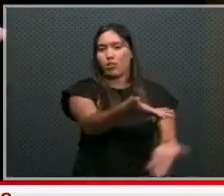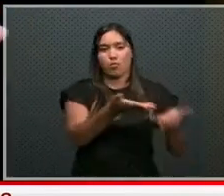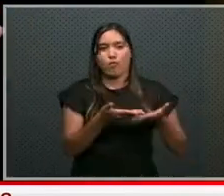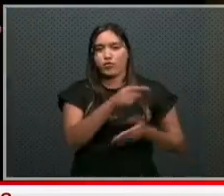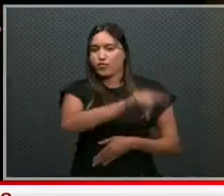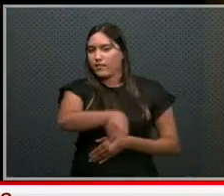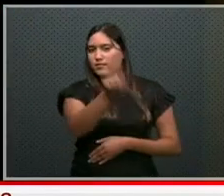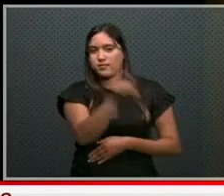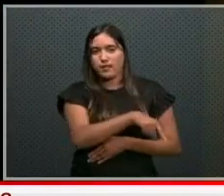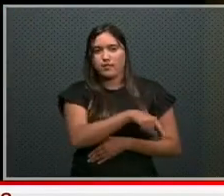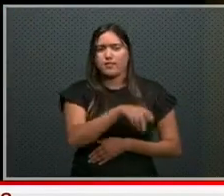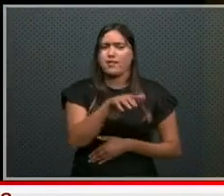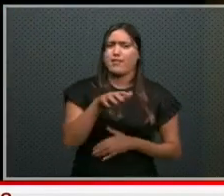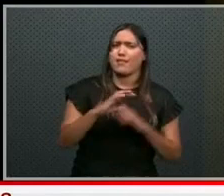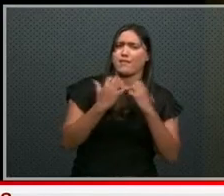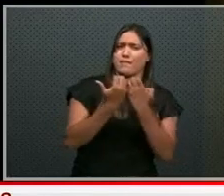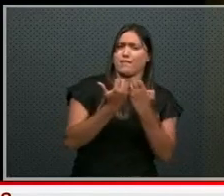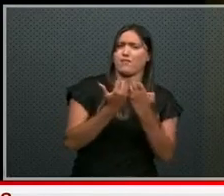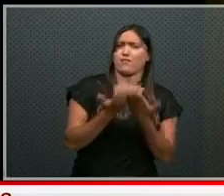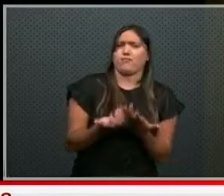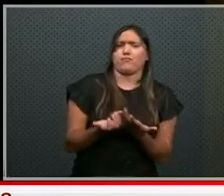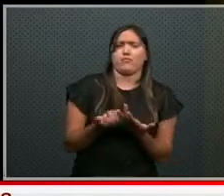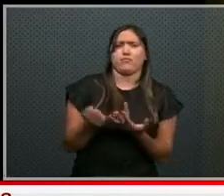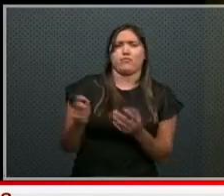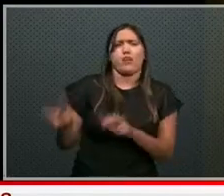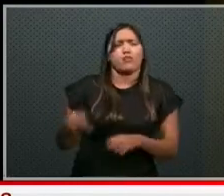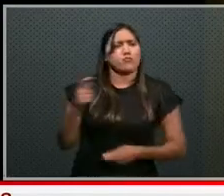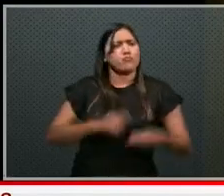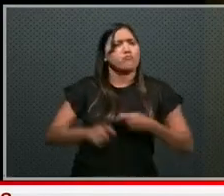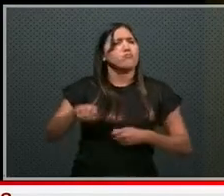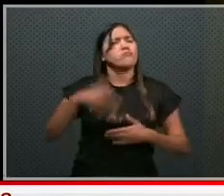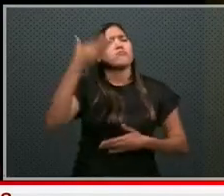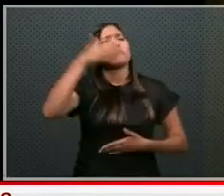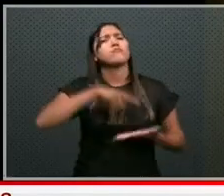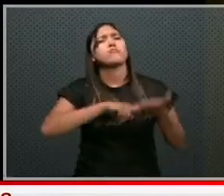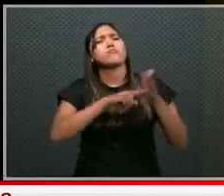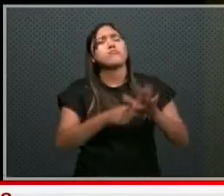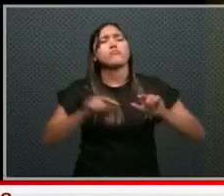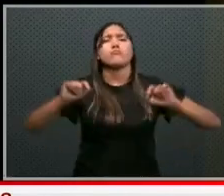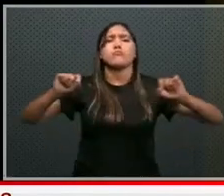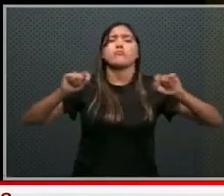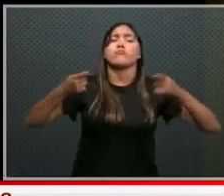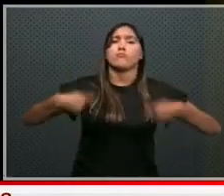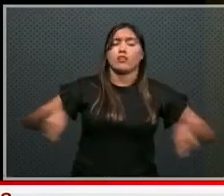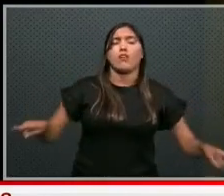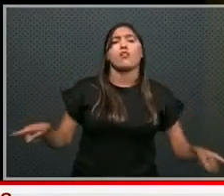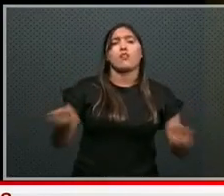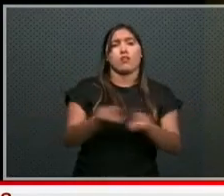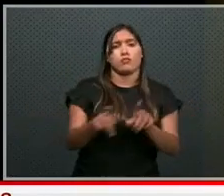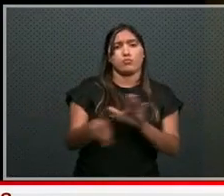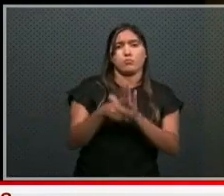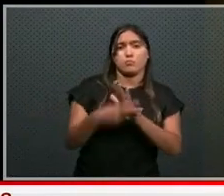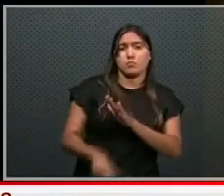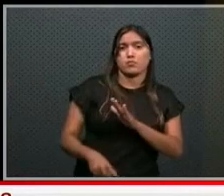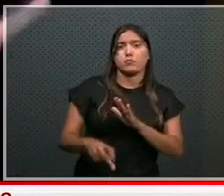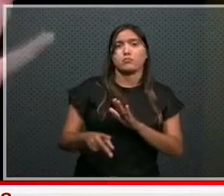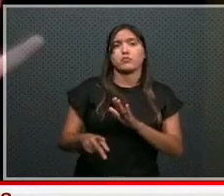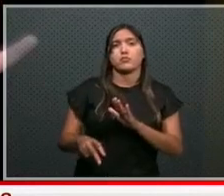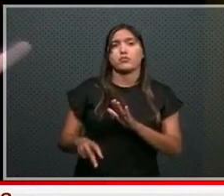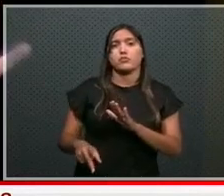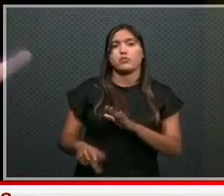agronegócio Isso mostra que existem Aliados do Agro que talvez